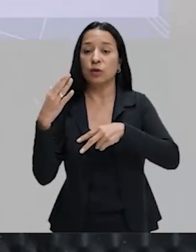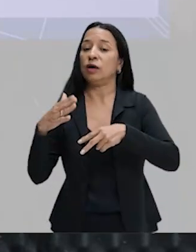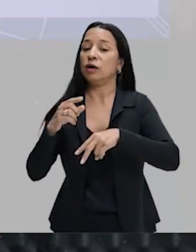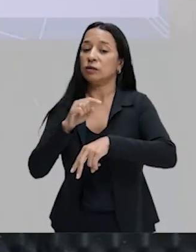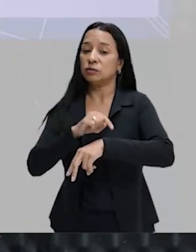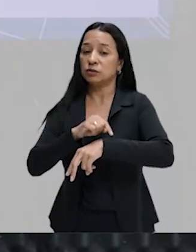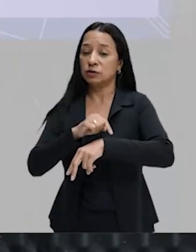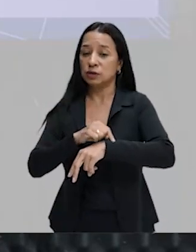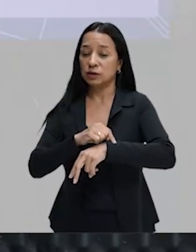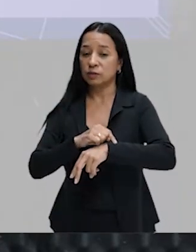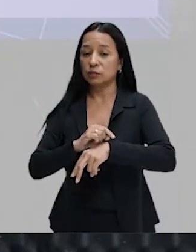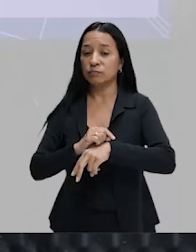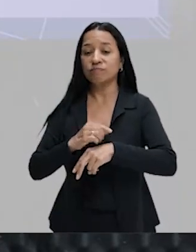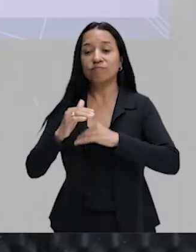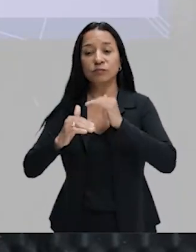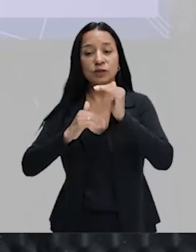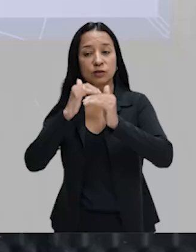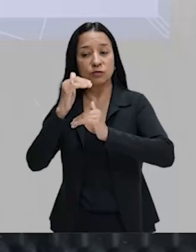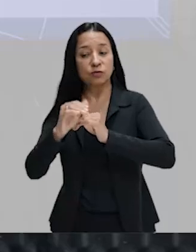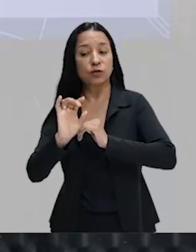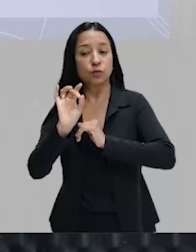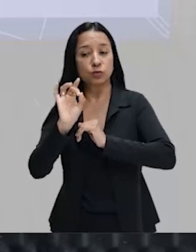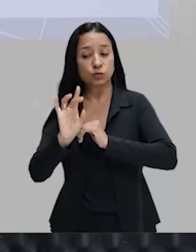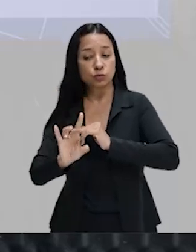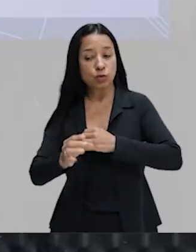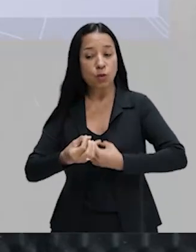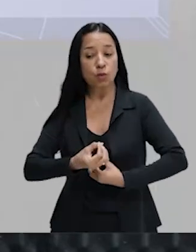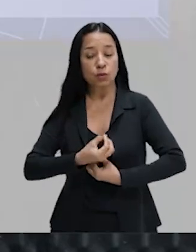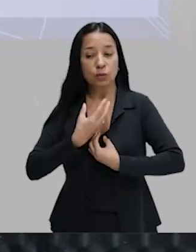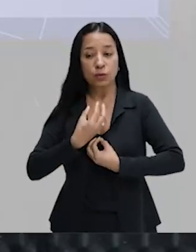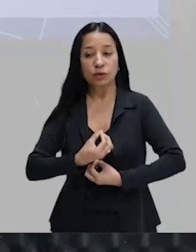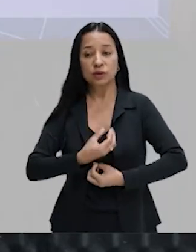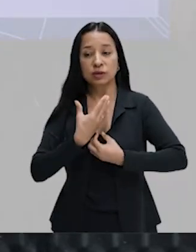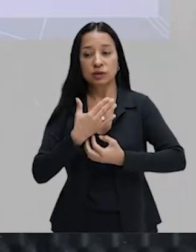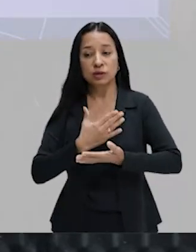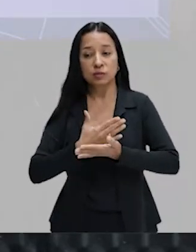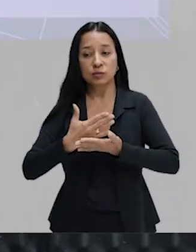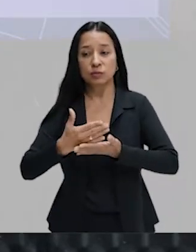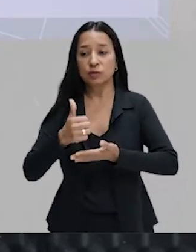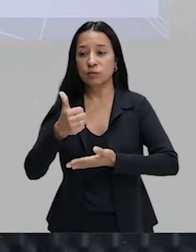Somente na poesia, no poema. A partir de